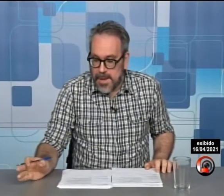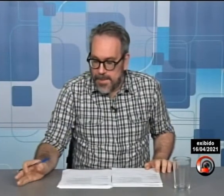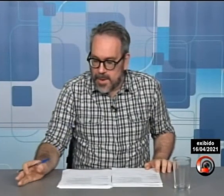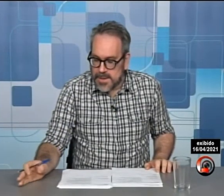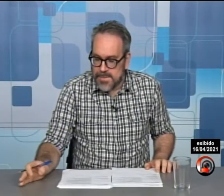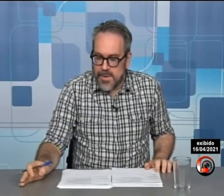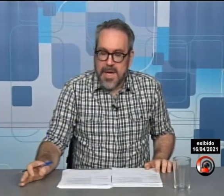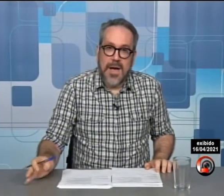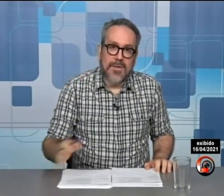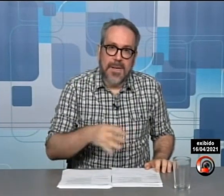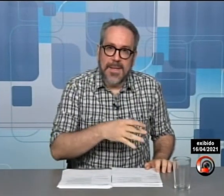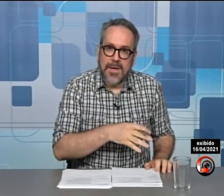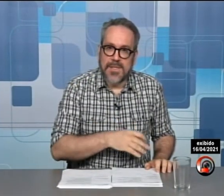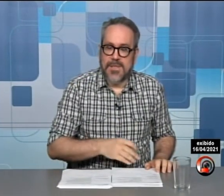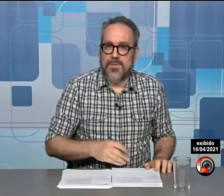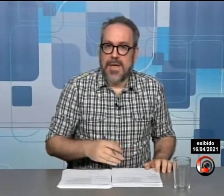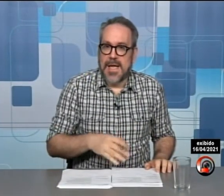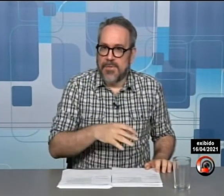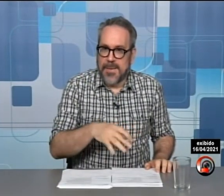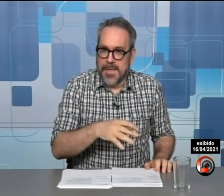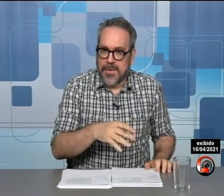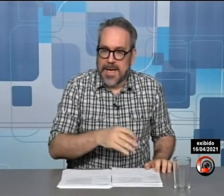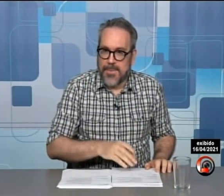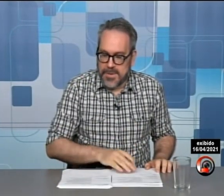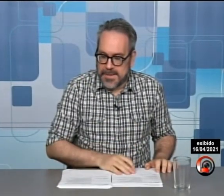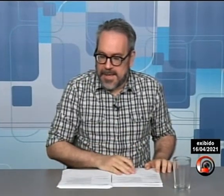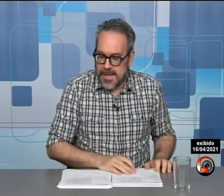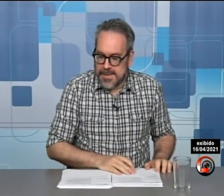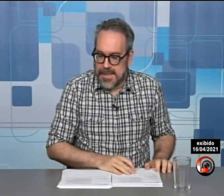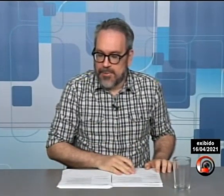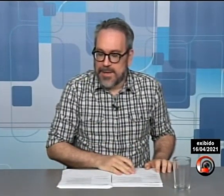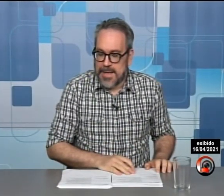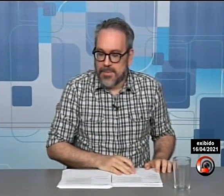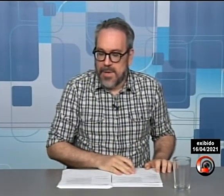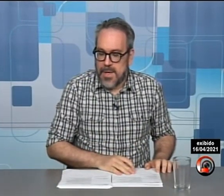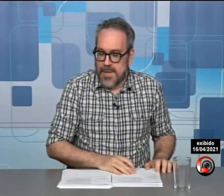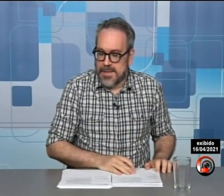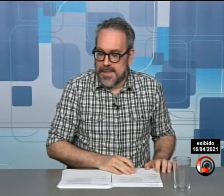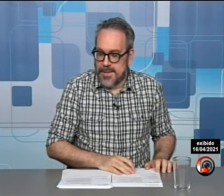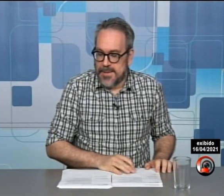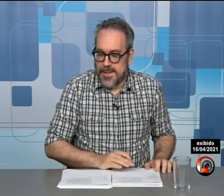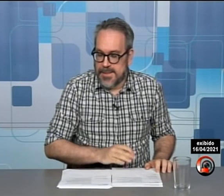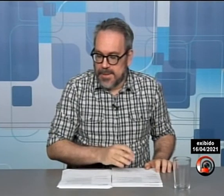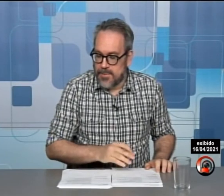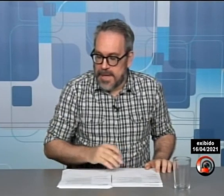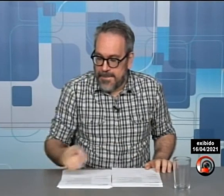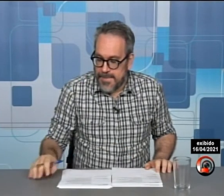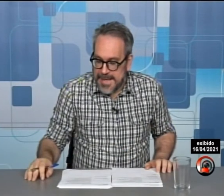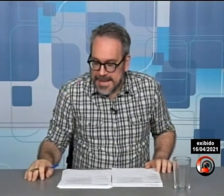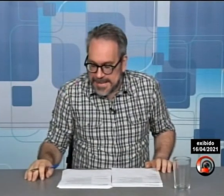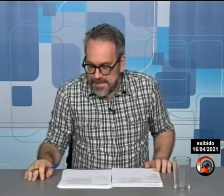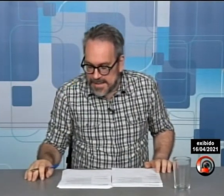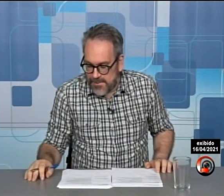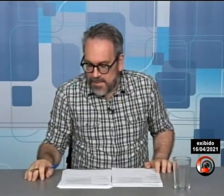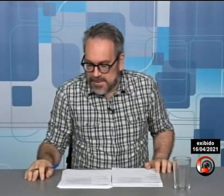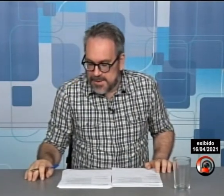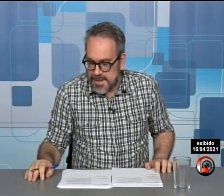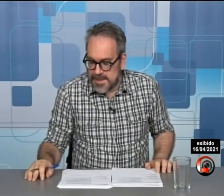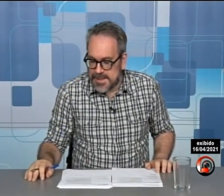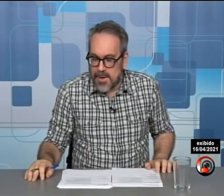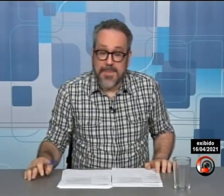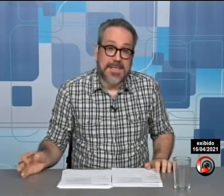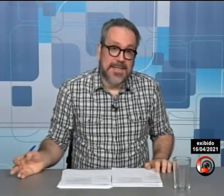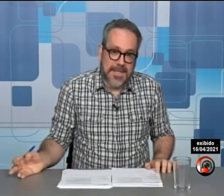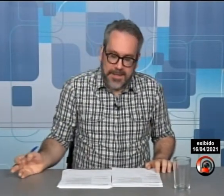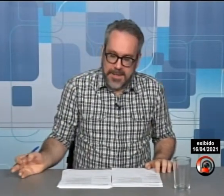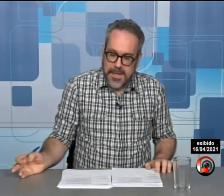Gomes, próximo ao terminal de circular, o terminal que acabou de ser inaugurado de circular. Quem tem mais informações para a